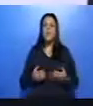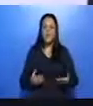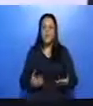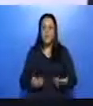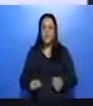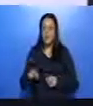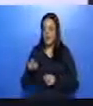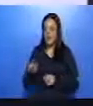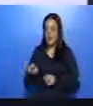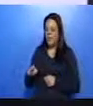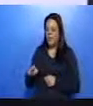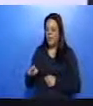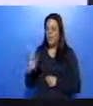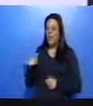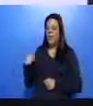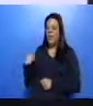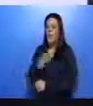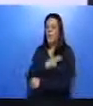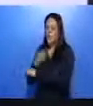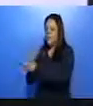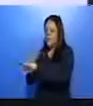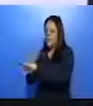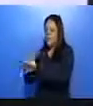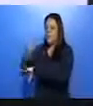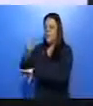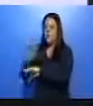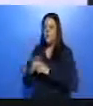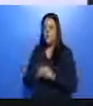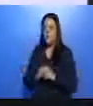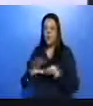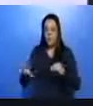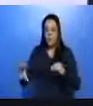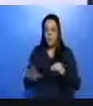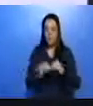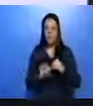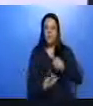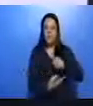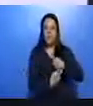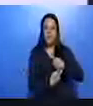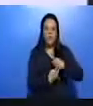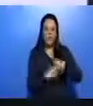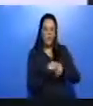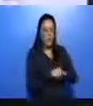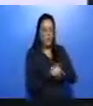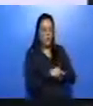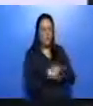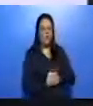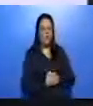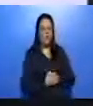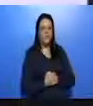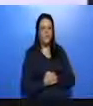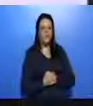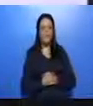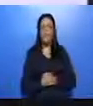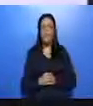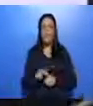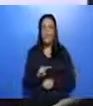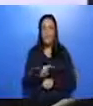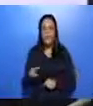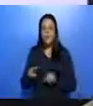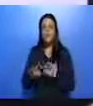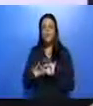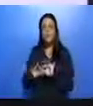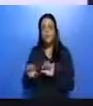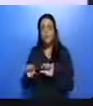direto. Oração subordinada, substantiva, objetiva direta. Por isso, recebe esse nome. Vamos para a